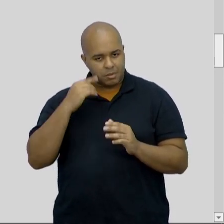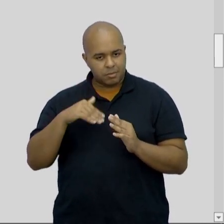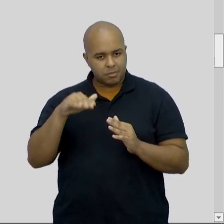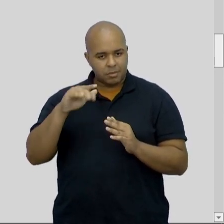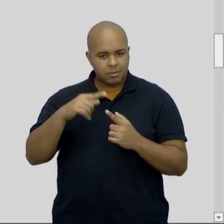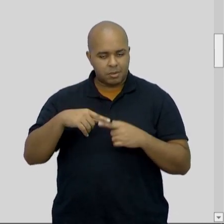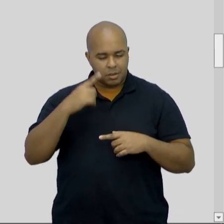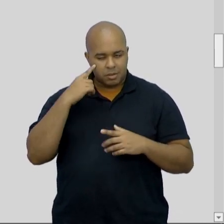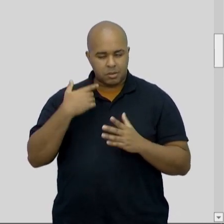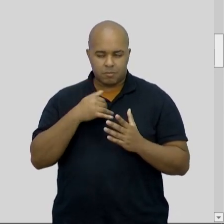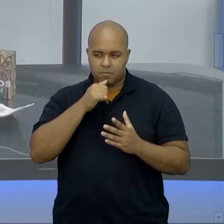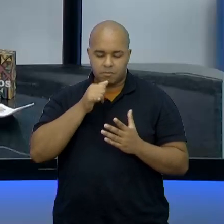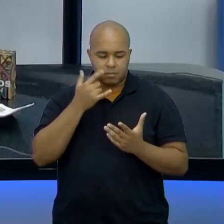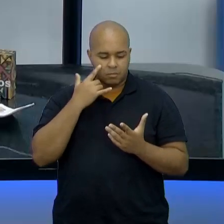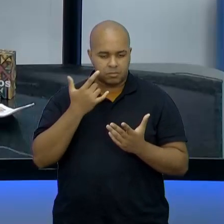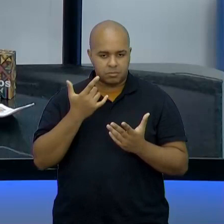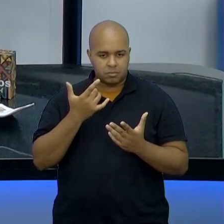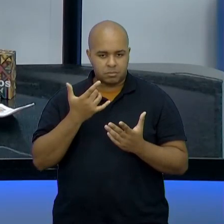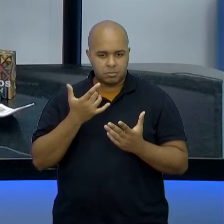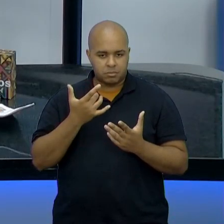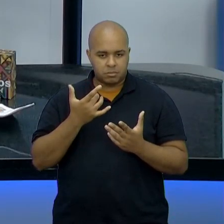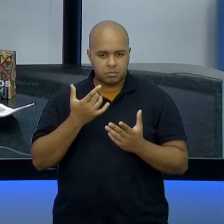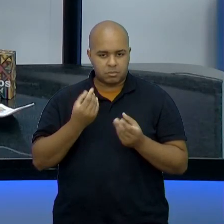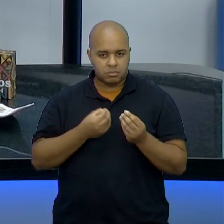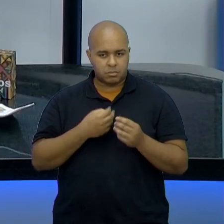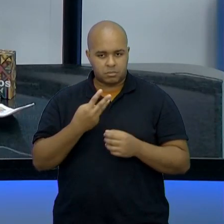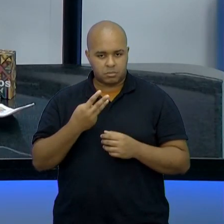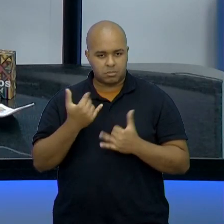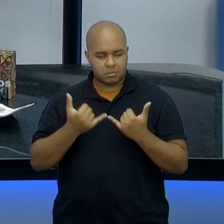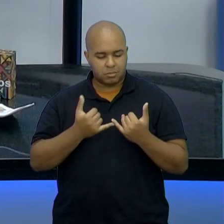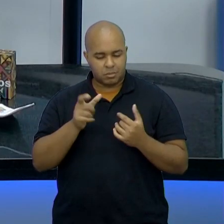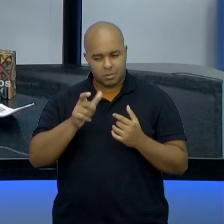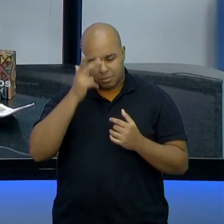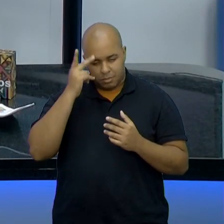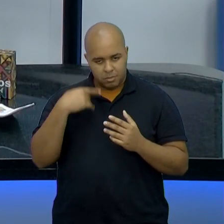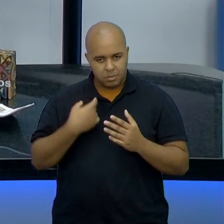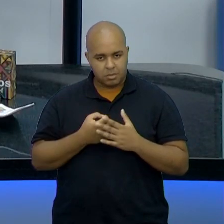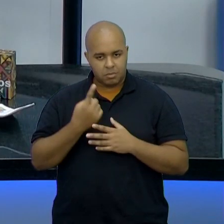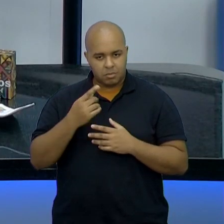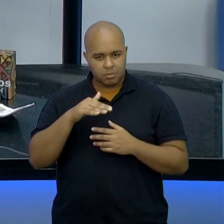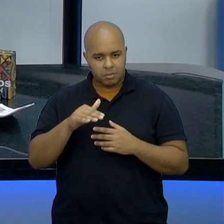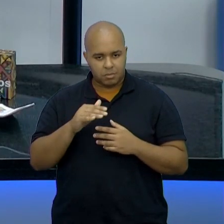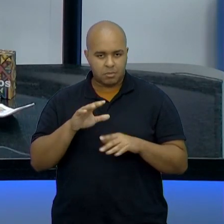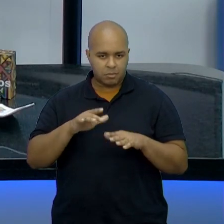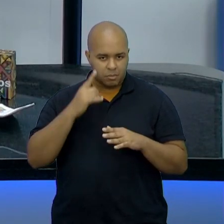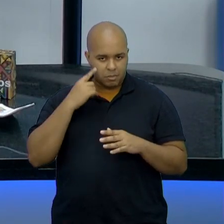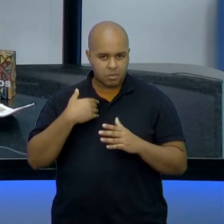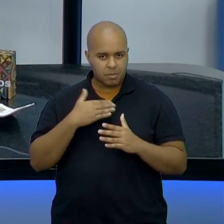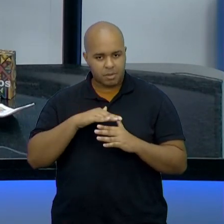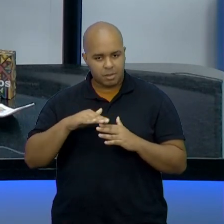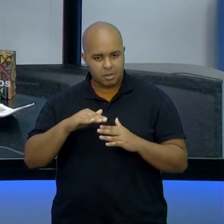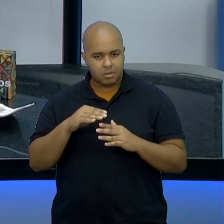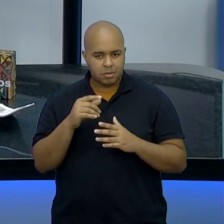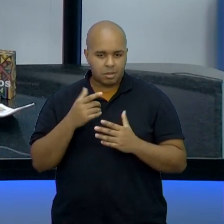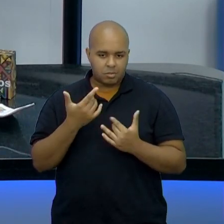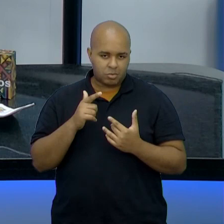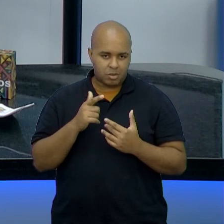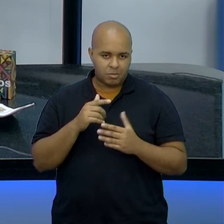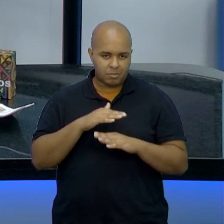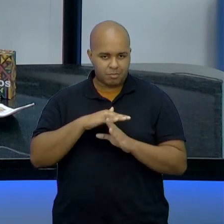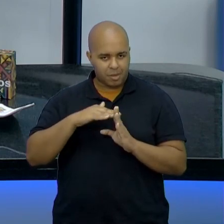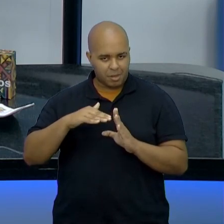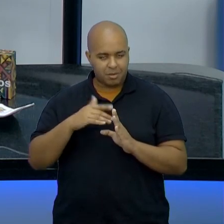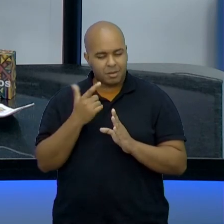no caso, por exemplo, com 3 jogadores, nós teríamos 1,5, quando metade dos jogadores, a gente não tem